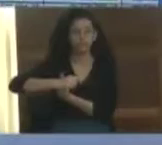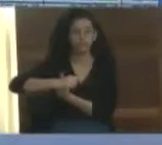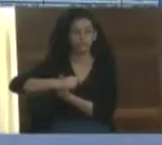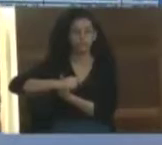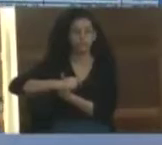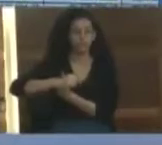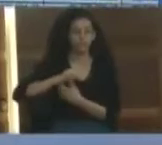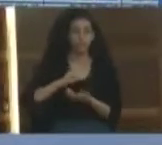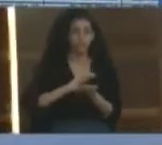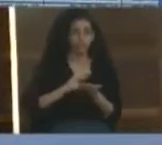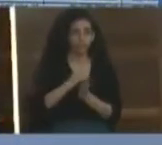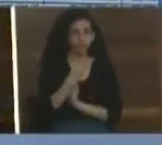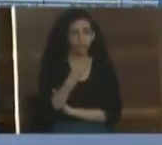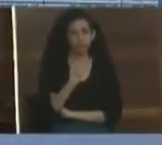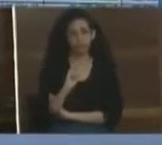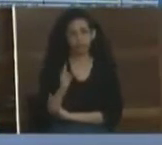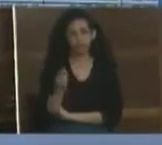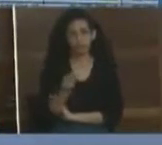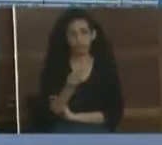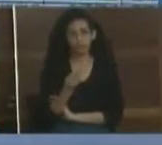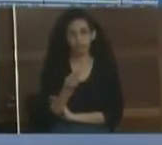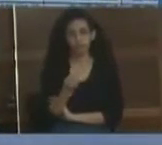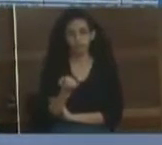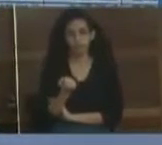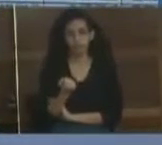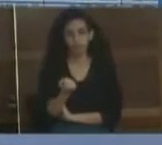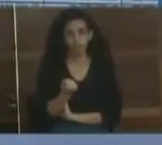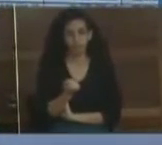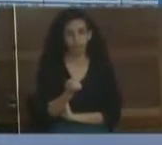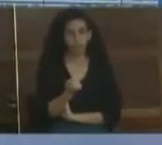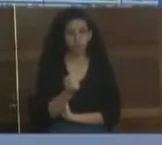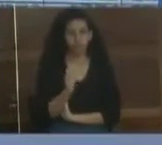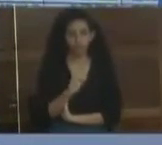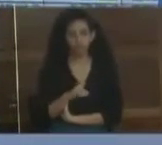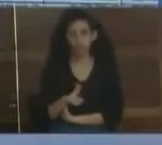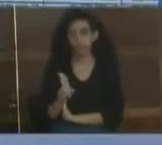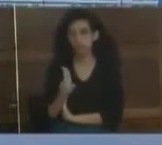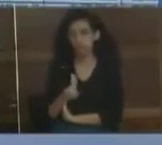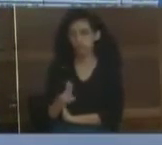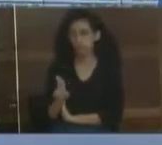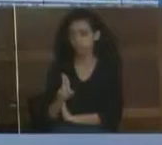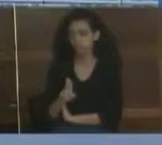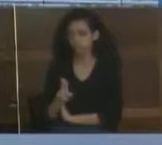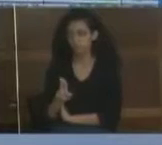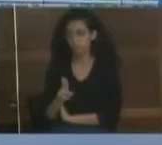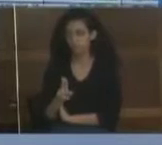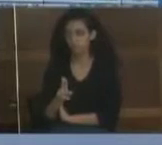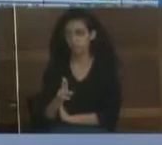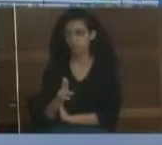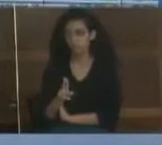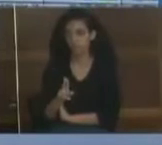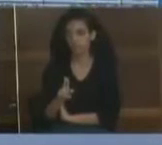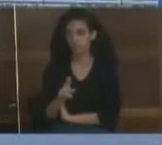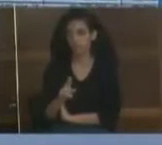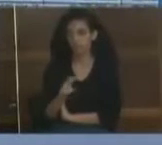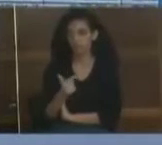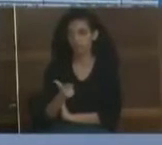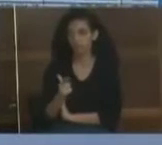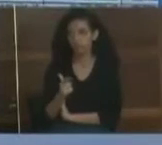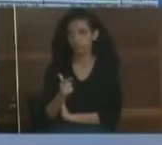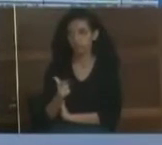atualizada de 3 milhões 482 mil reais despesa empenhada no terceiro quadrimestre uma anulação de